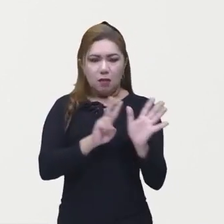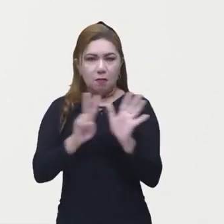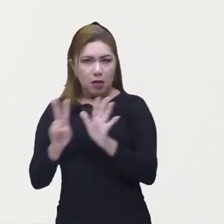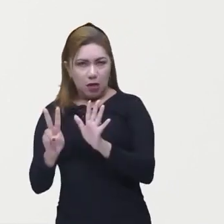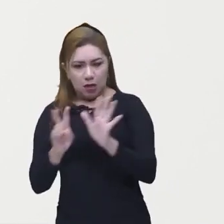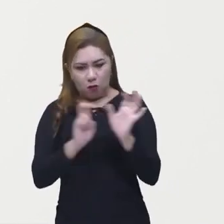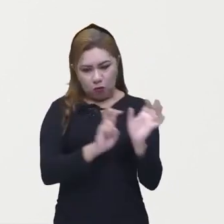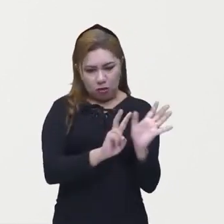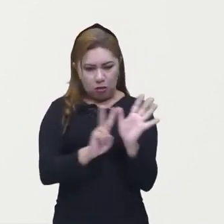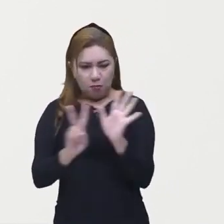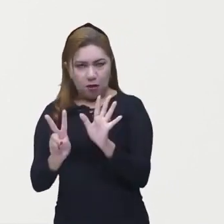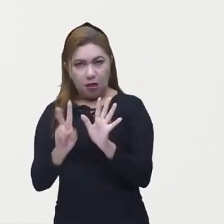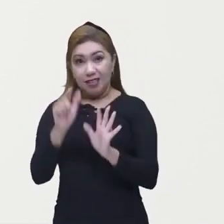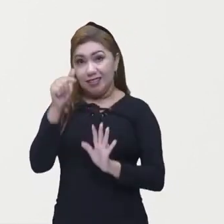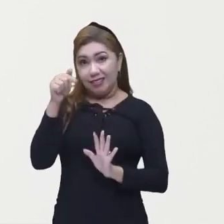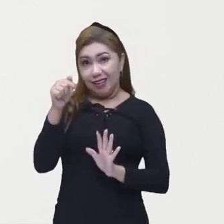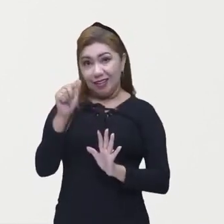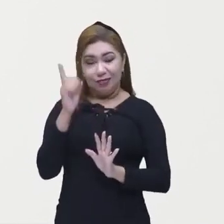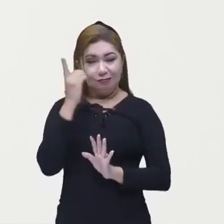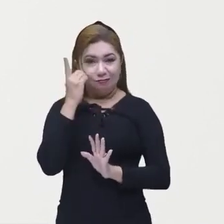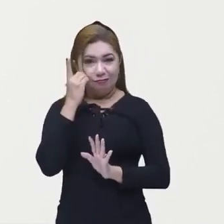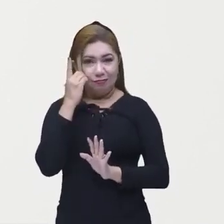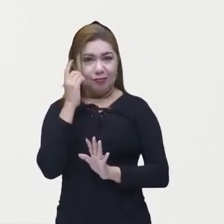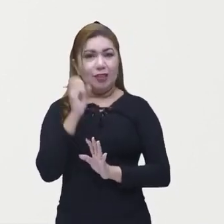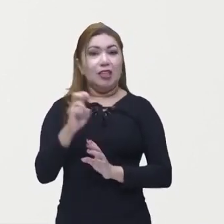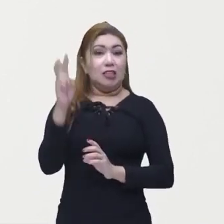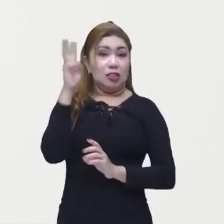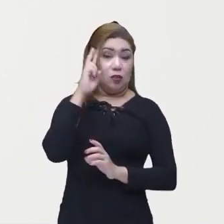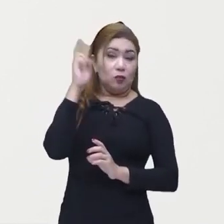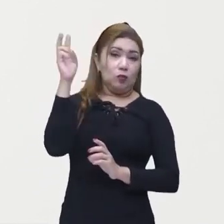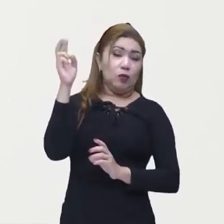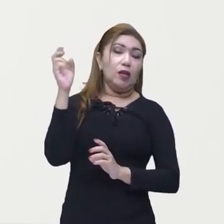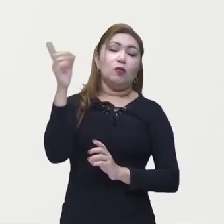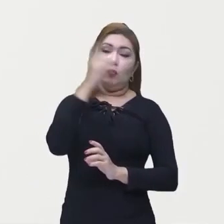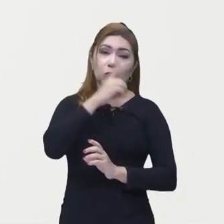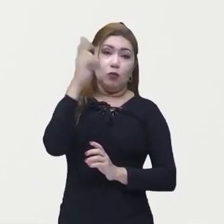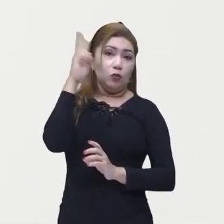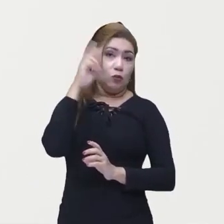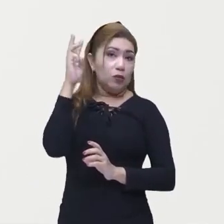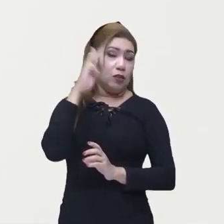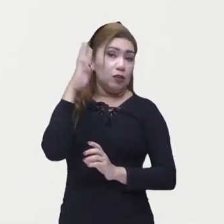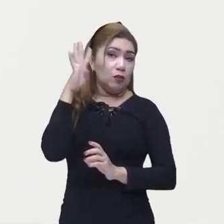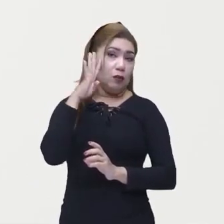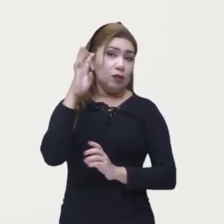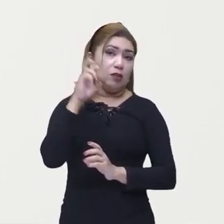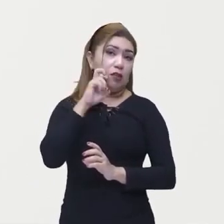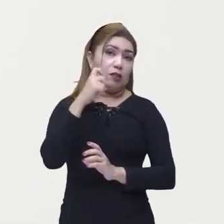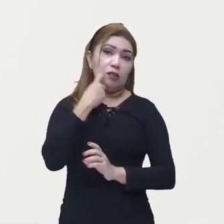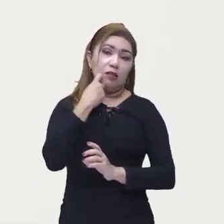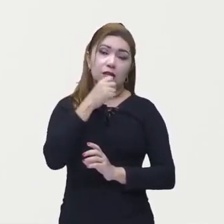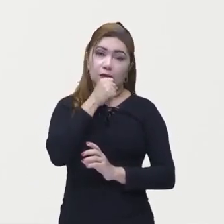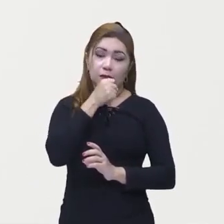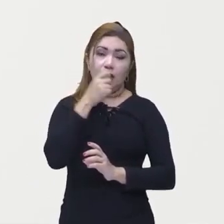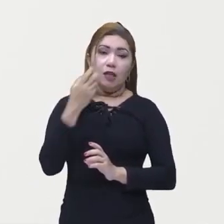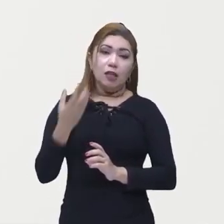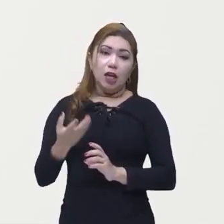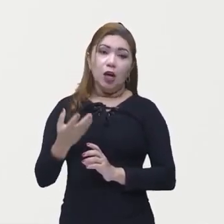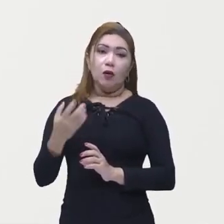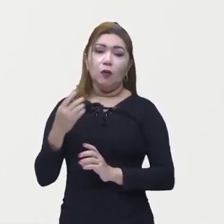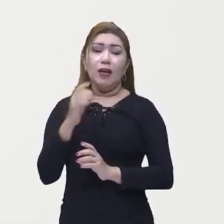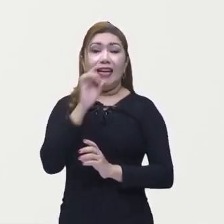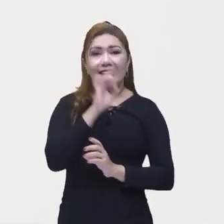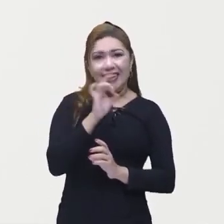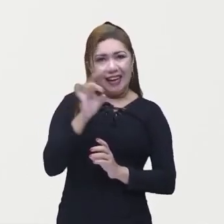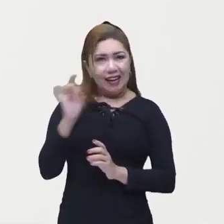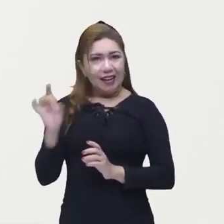Ó, segunda, terça, quarta, quinta, sexta, sábado. E cada dia da semana vai ter um número. Professor, por que que aqui